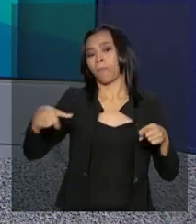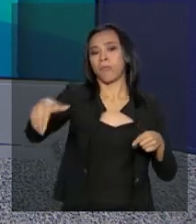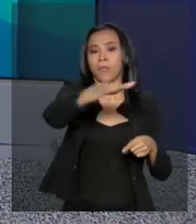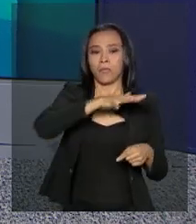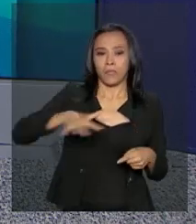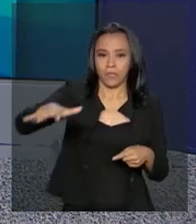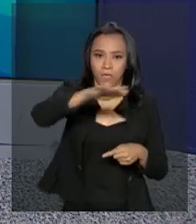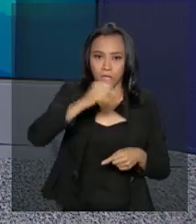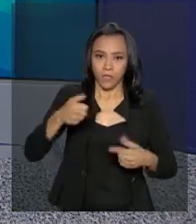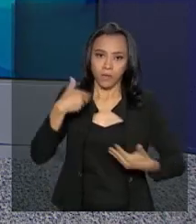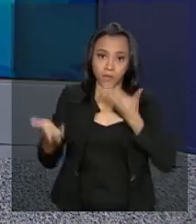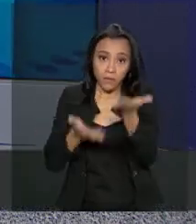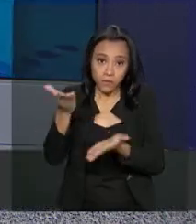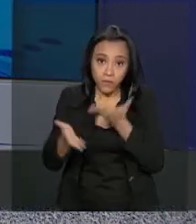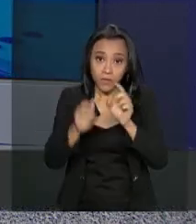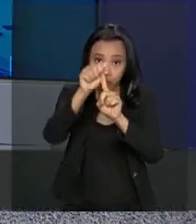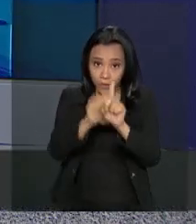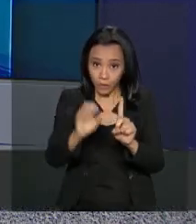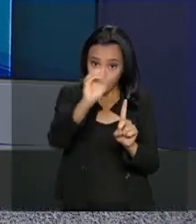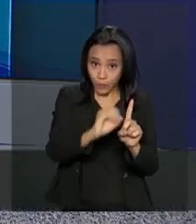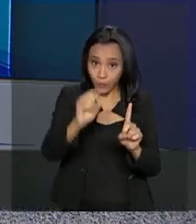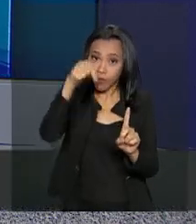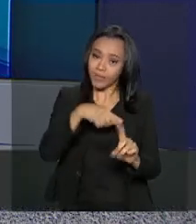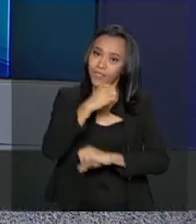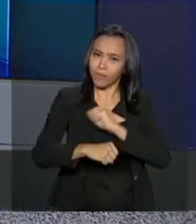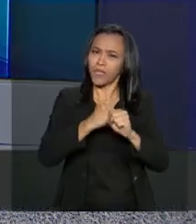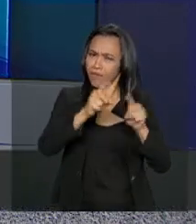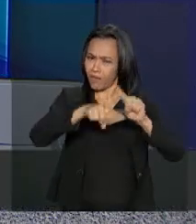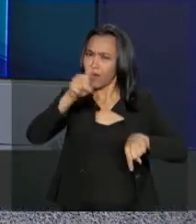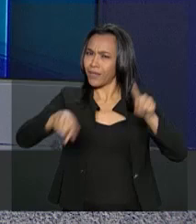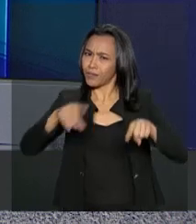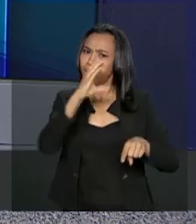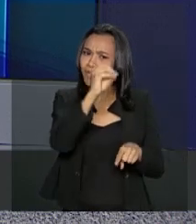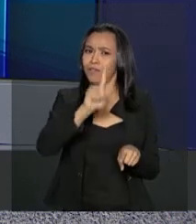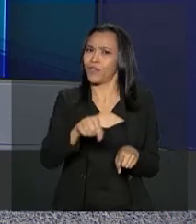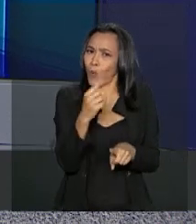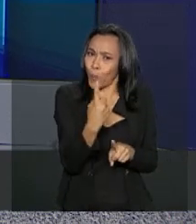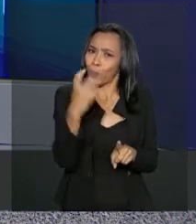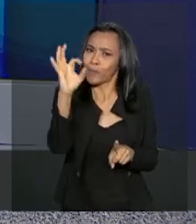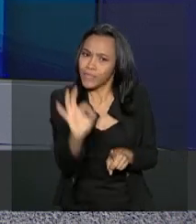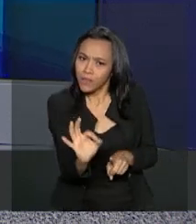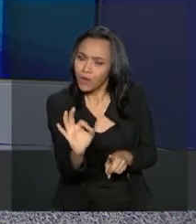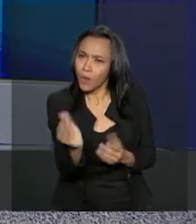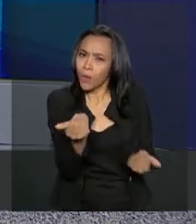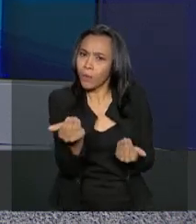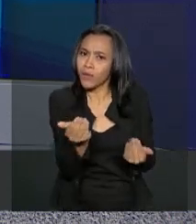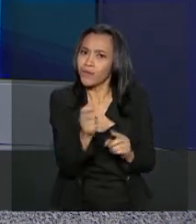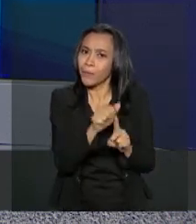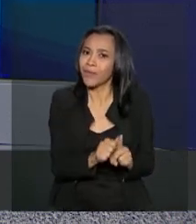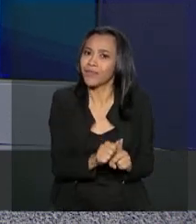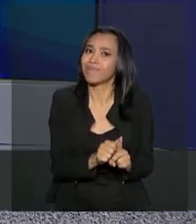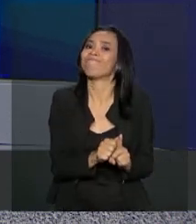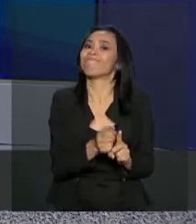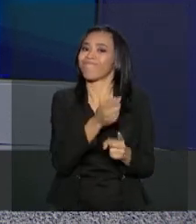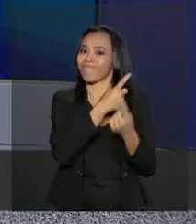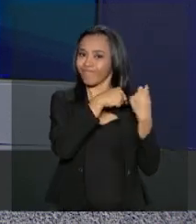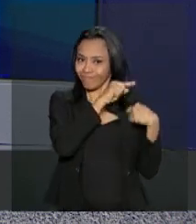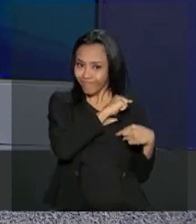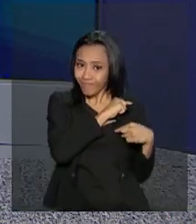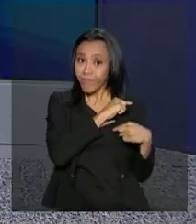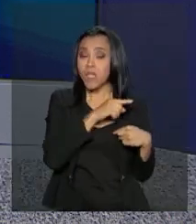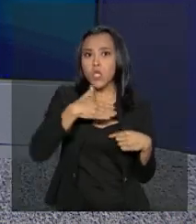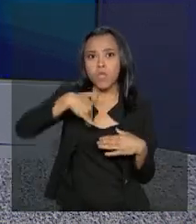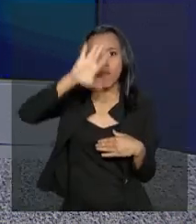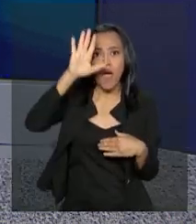serviços em outubro deste ano teve variação positiva de 0,1 por cento são com o mês anterior entre os setores